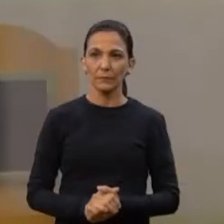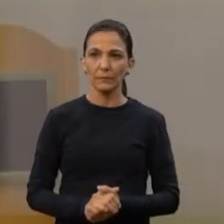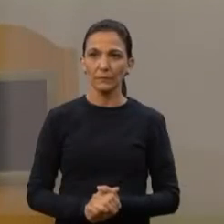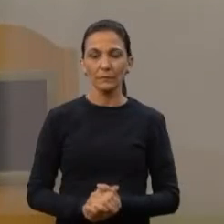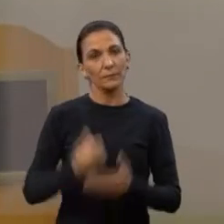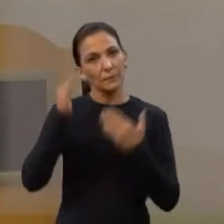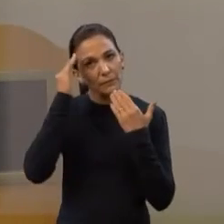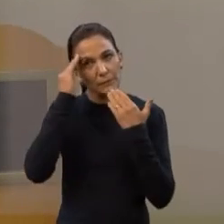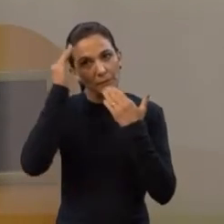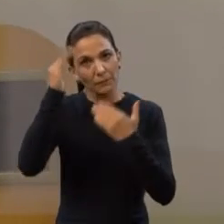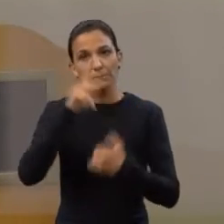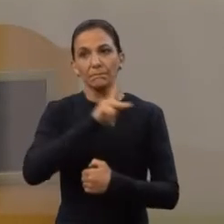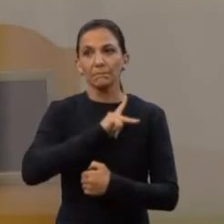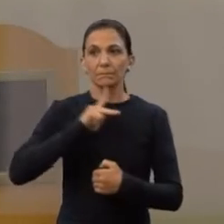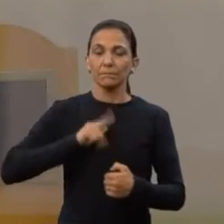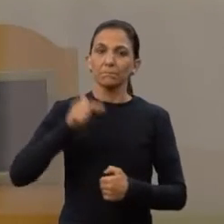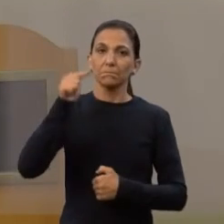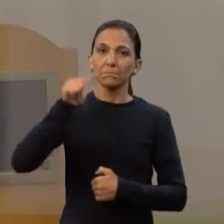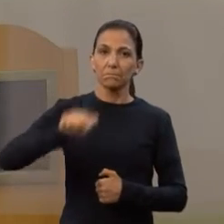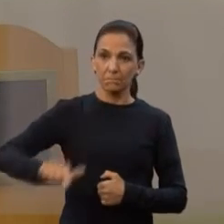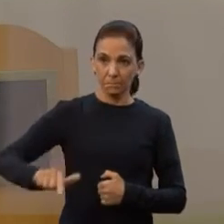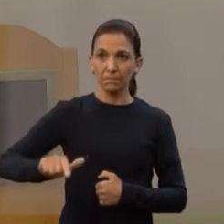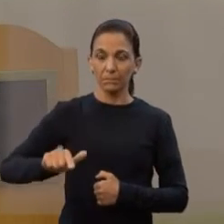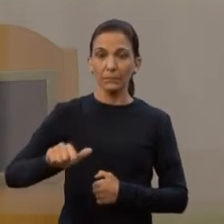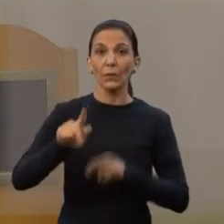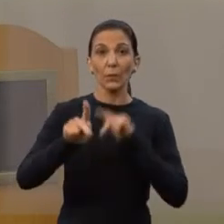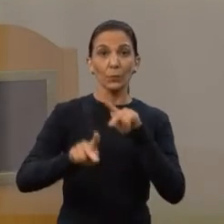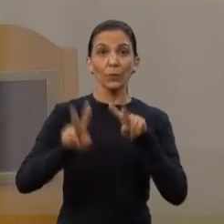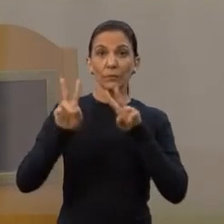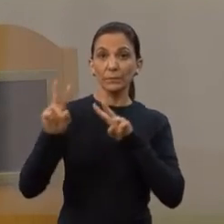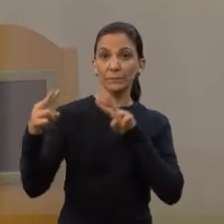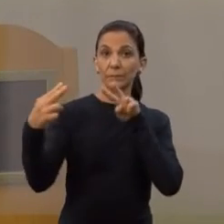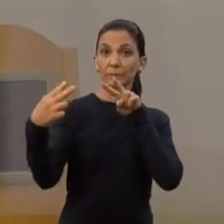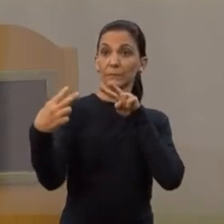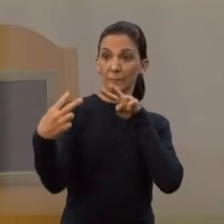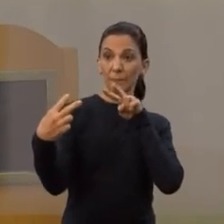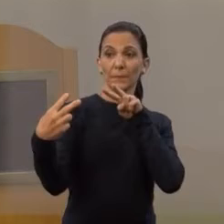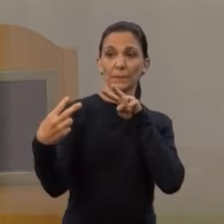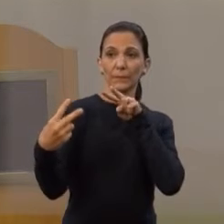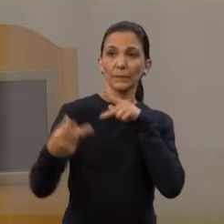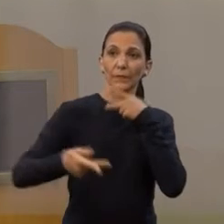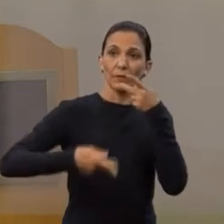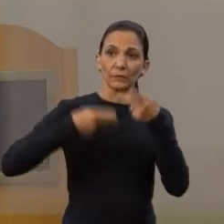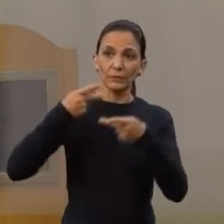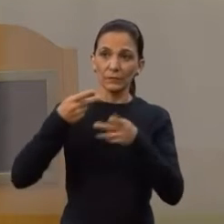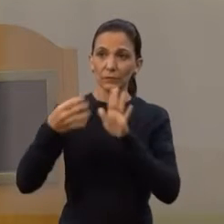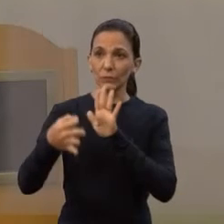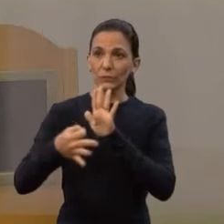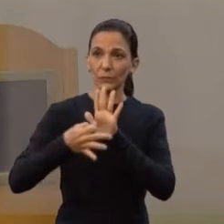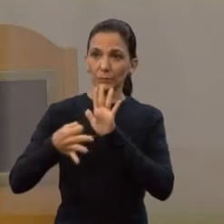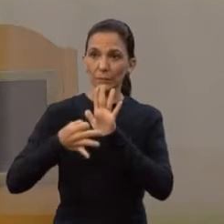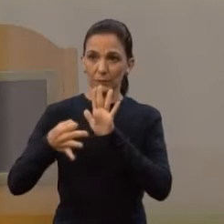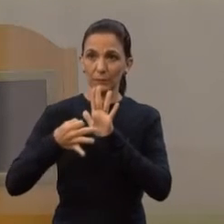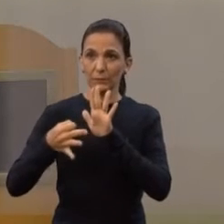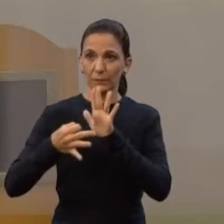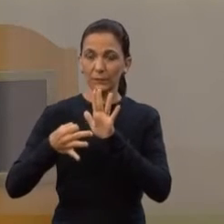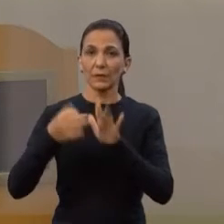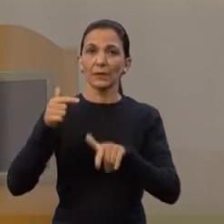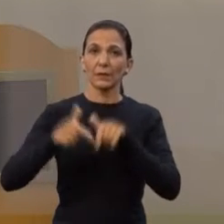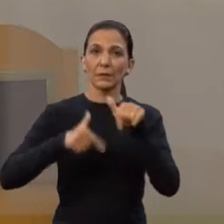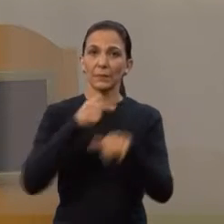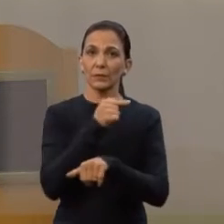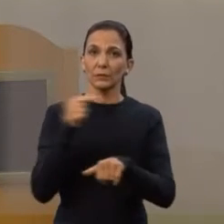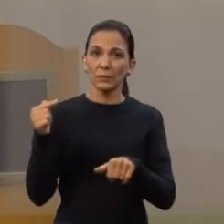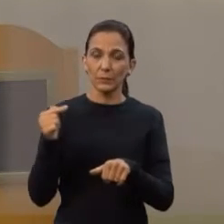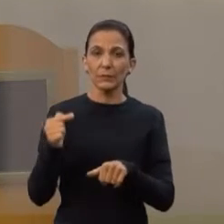muito obrigada senhor presidente mais uma vez me dirigindo ao povo de Araraquara para comentar um pouco de como foram nossos trabalhos na última